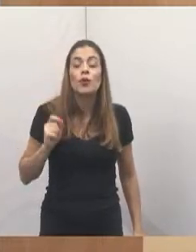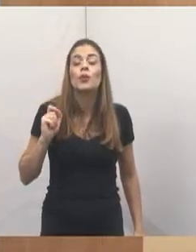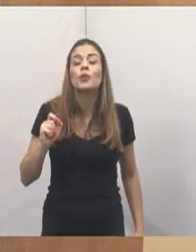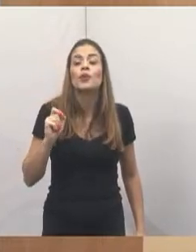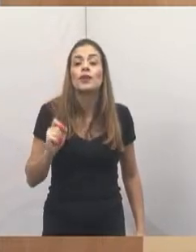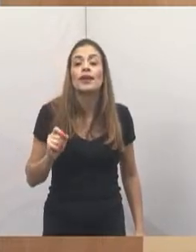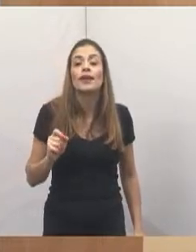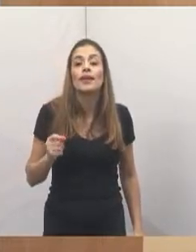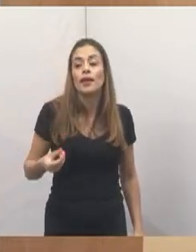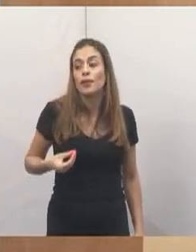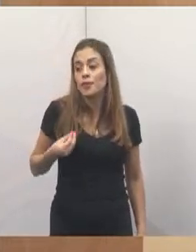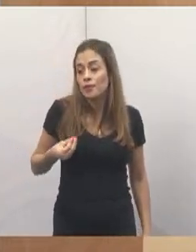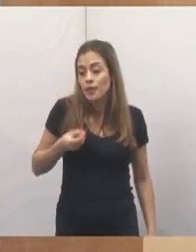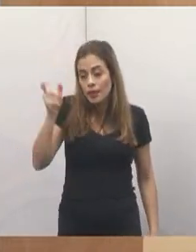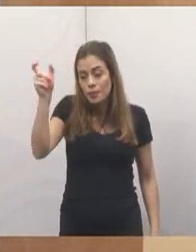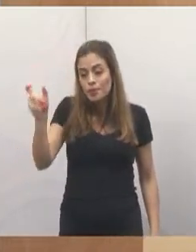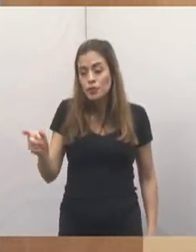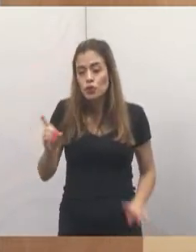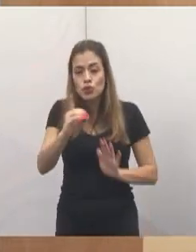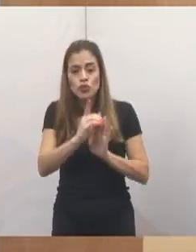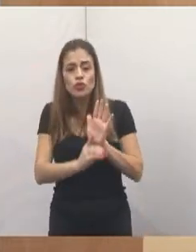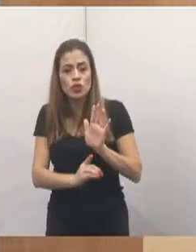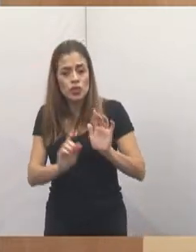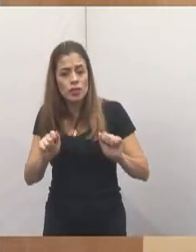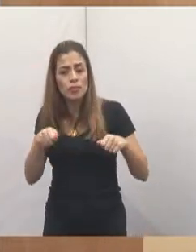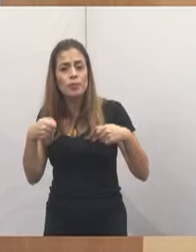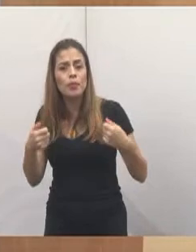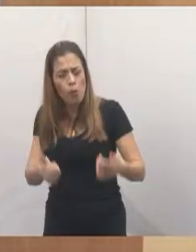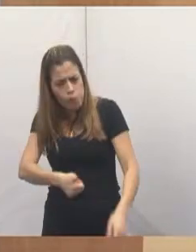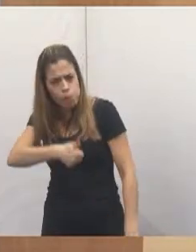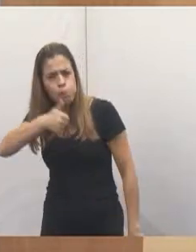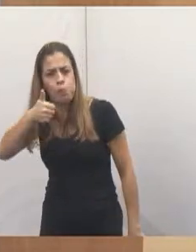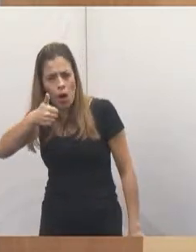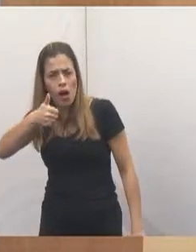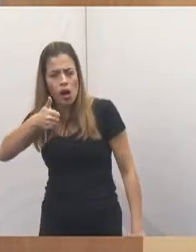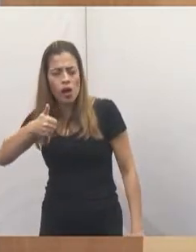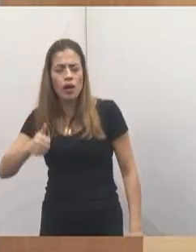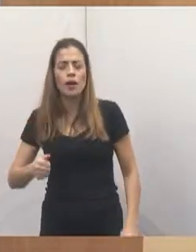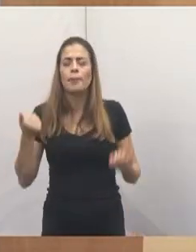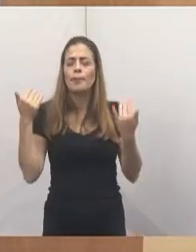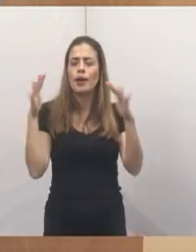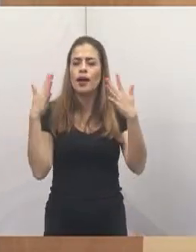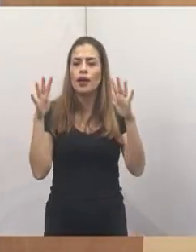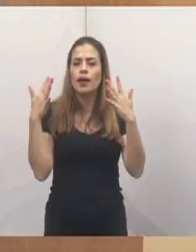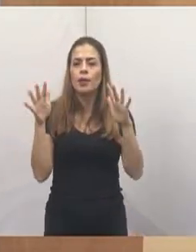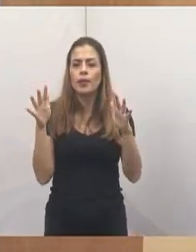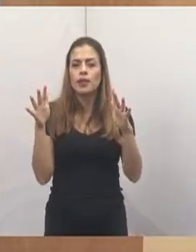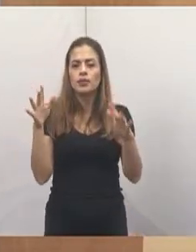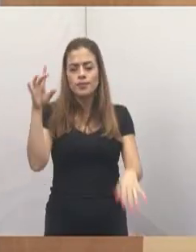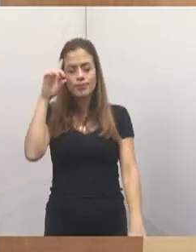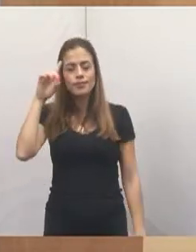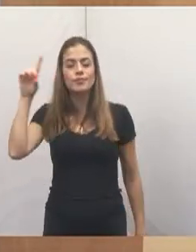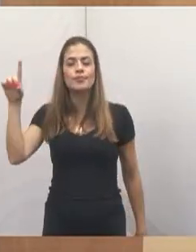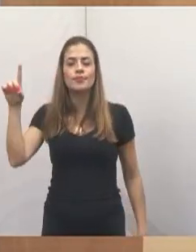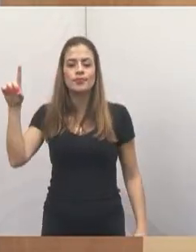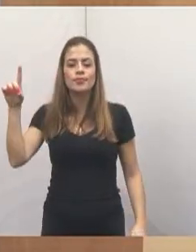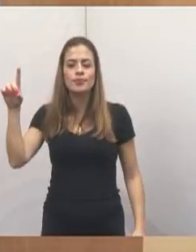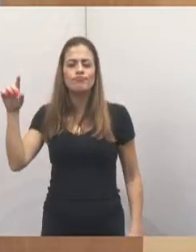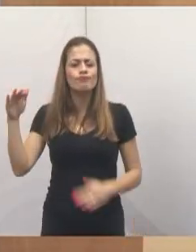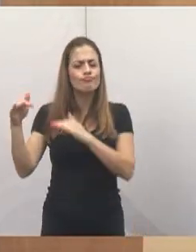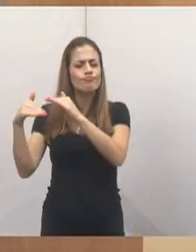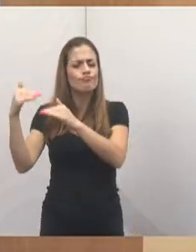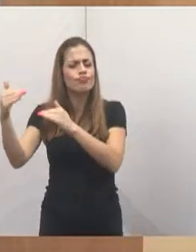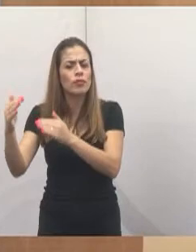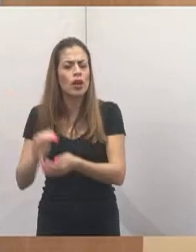direitos positivamente que influenciamos nas pessoas. Portanto, parabéns pelo nosso dia, que é daqui a alguns